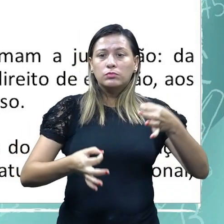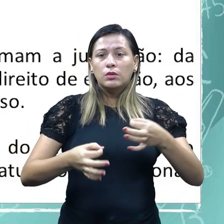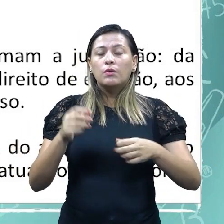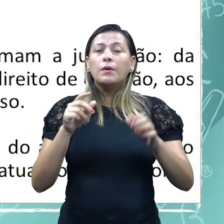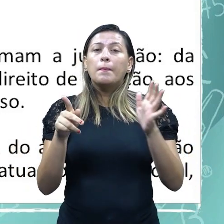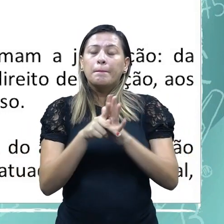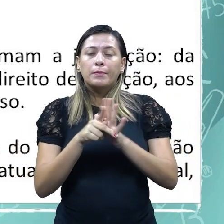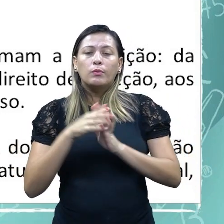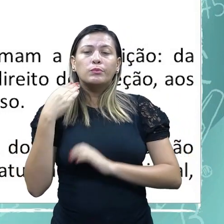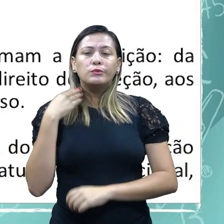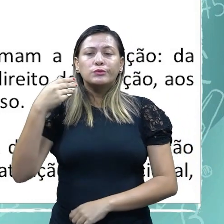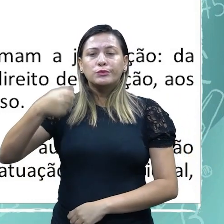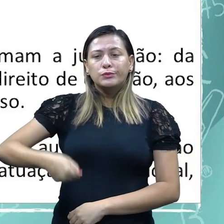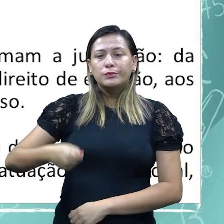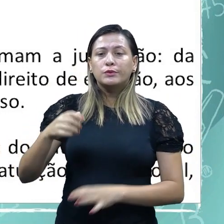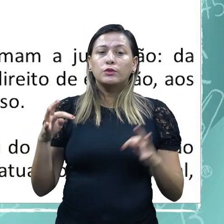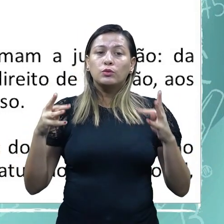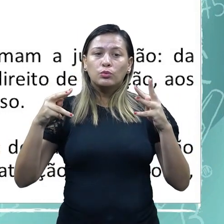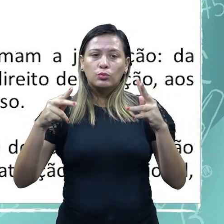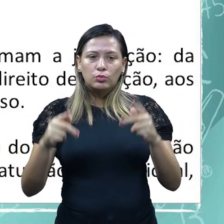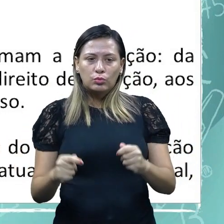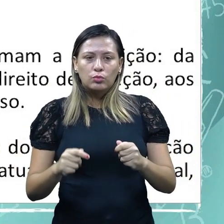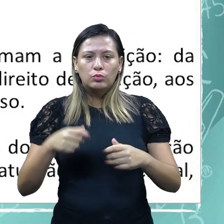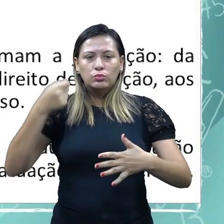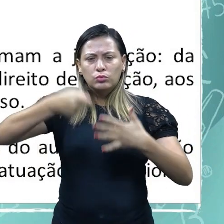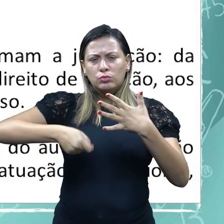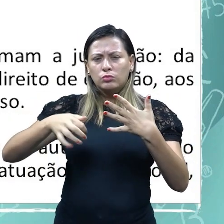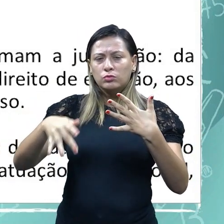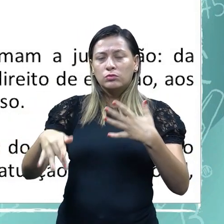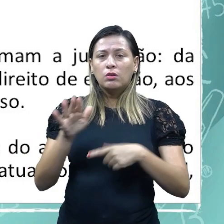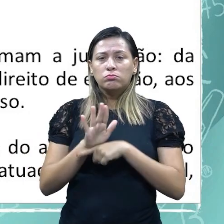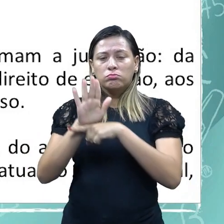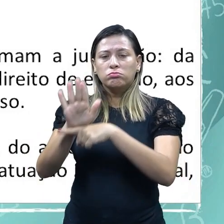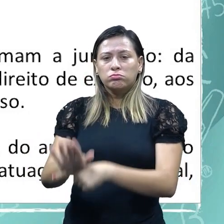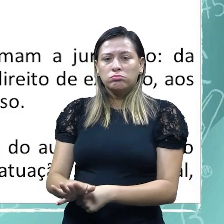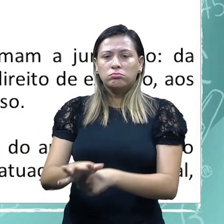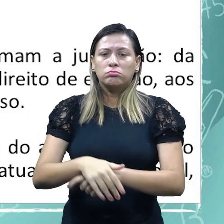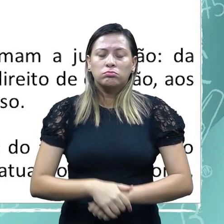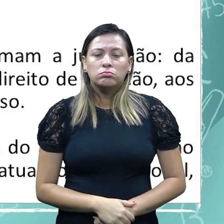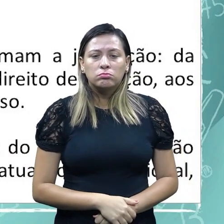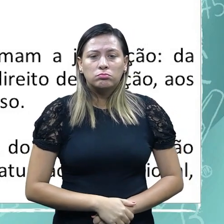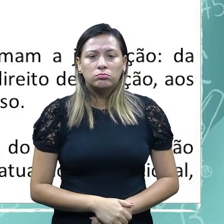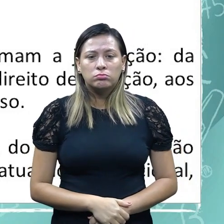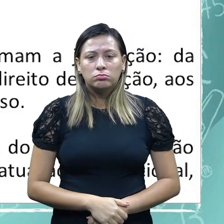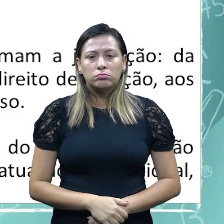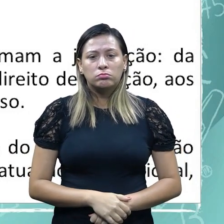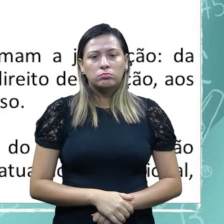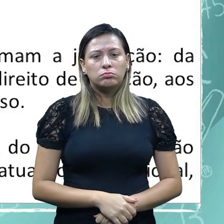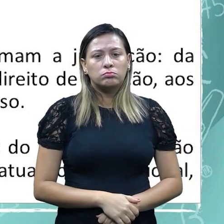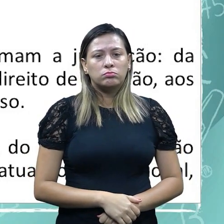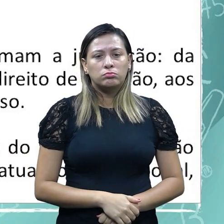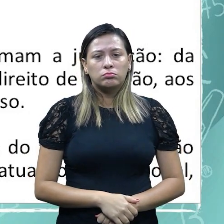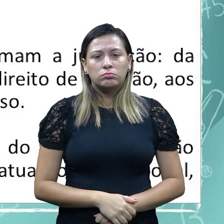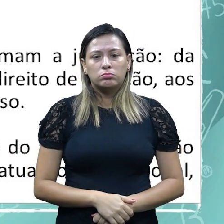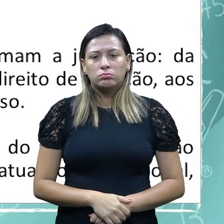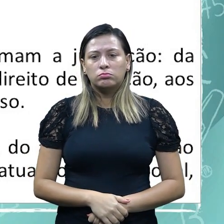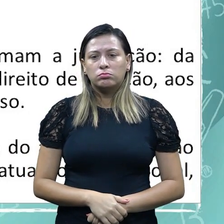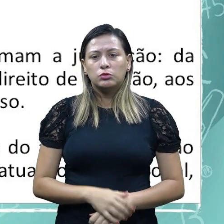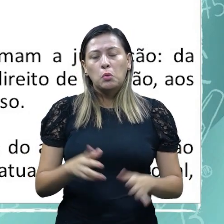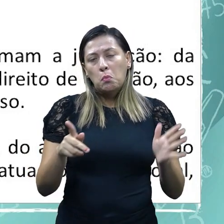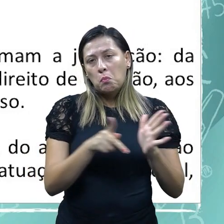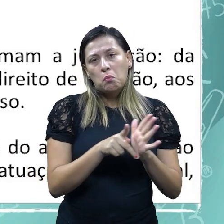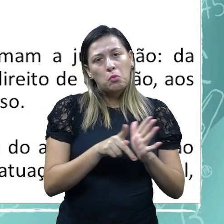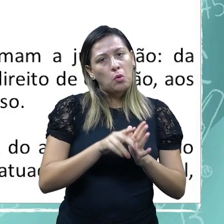Pelos juízes e por todos os órgãos jurisdicionais auxiliares dele, permanentes ou temporários. Aí a gente está